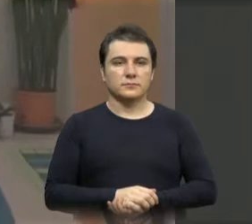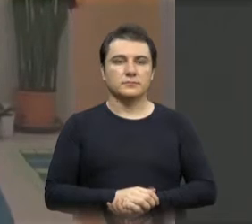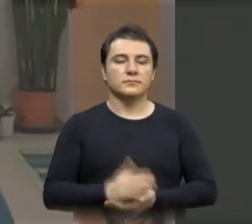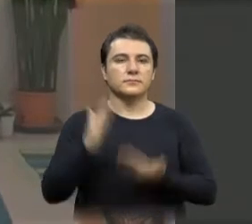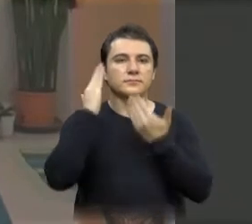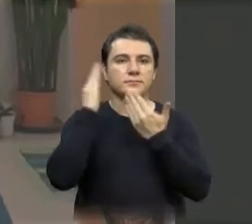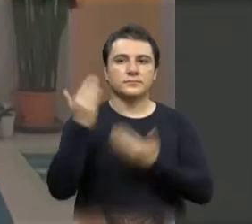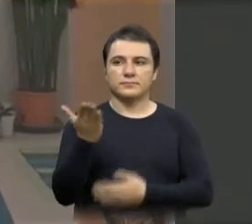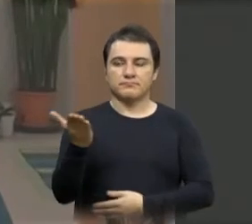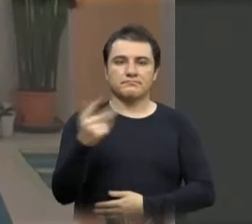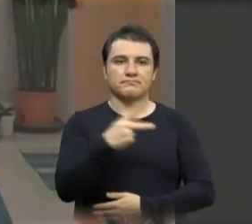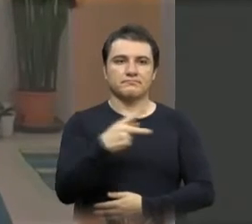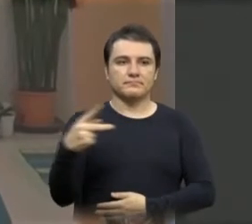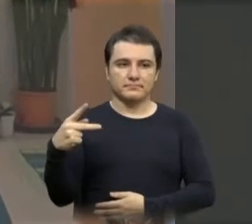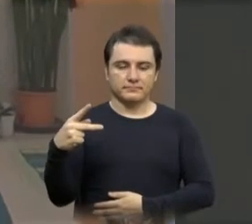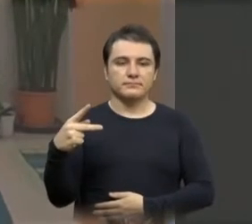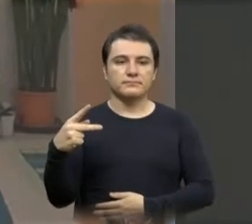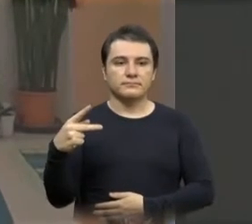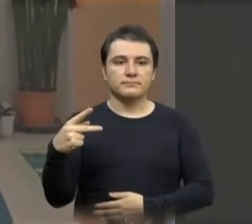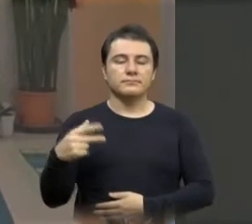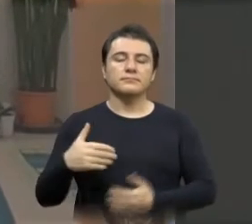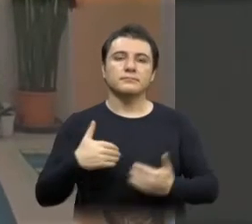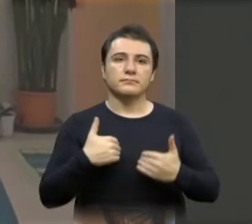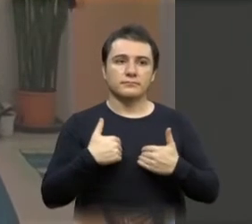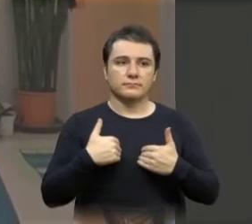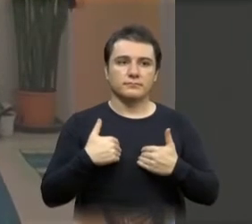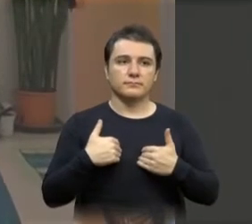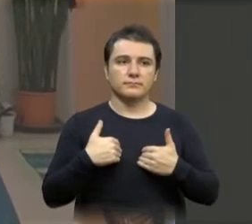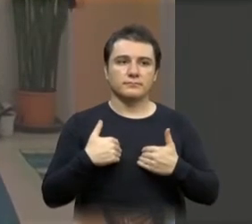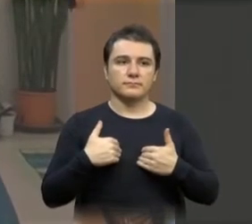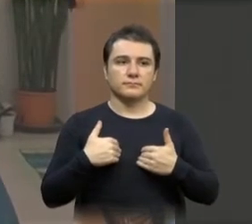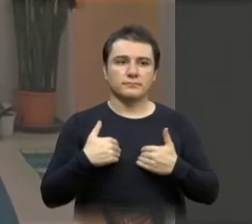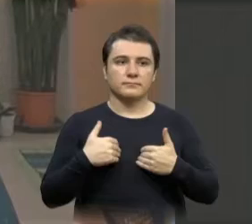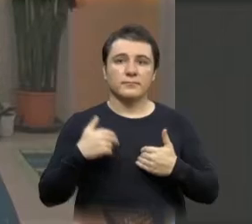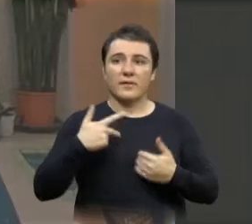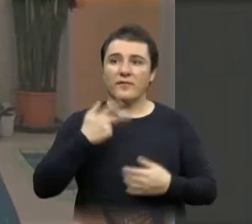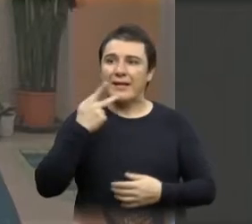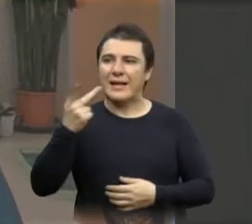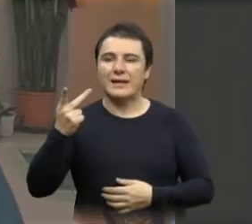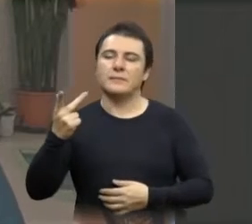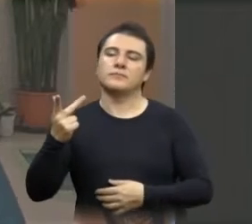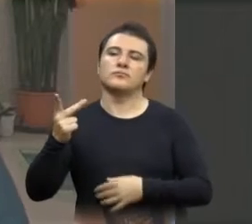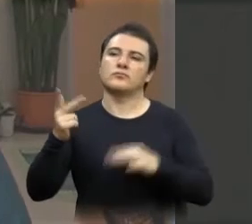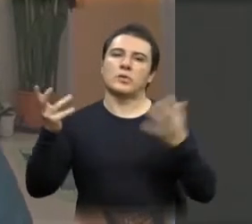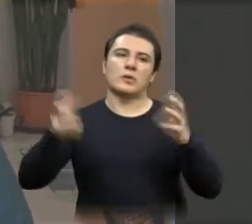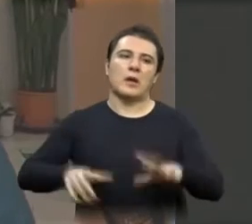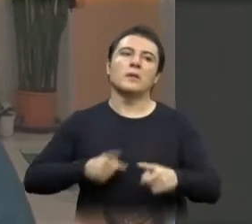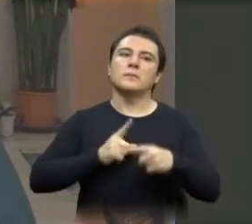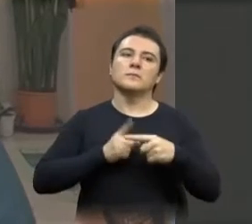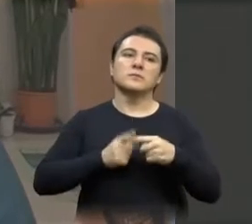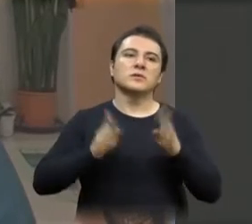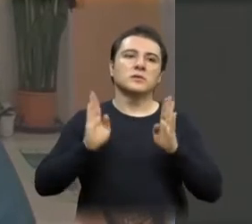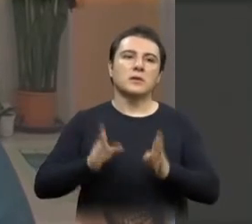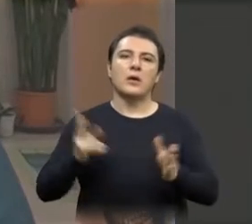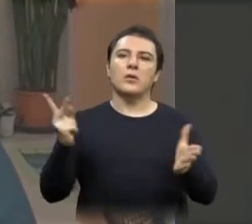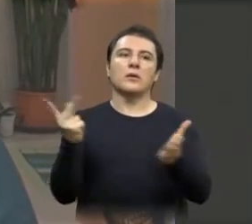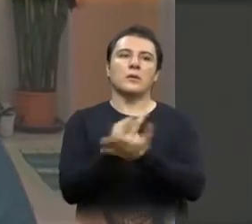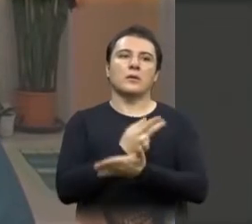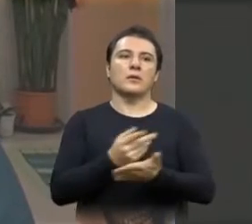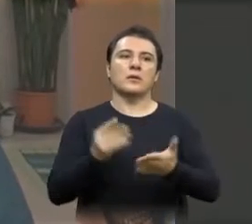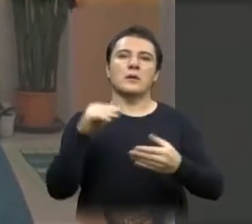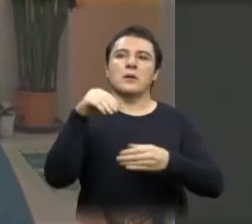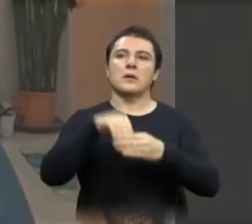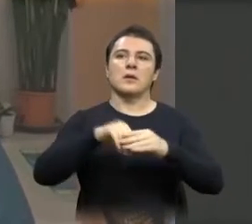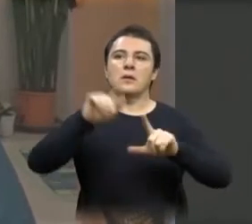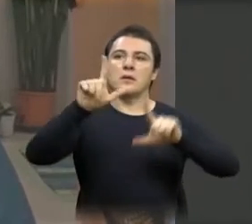Muito obrigada, senhor presidente. Eu havia dispensado minha fala, mas diante do que vem acontecendo na mídia, é muito